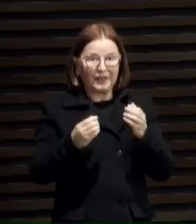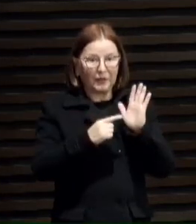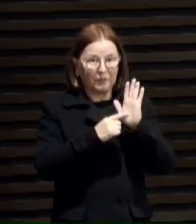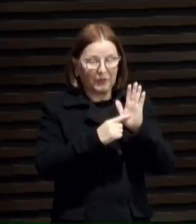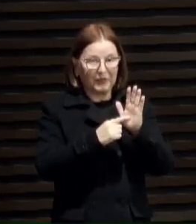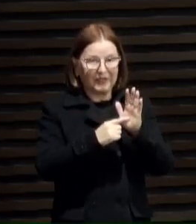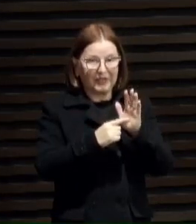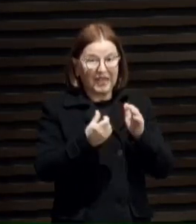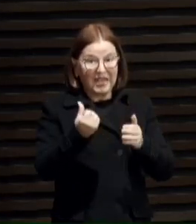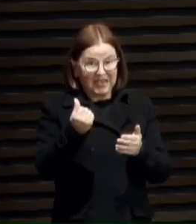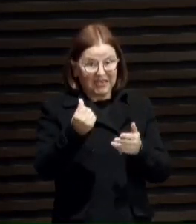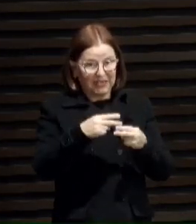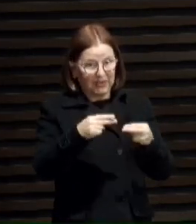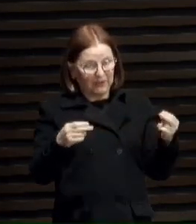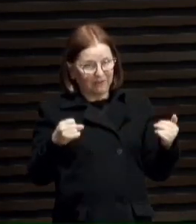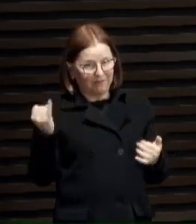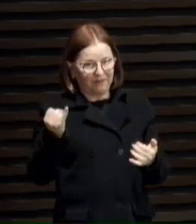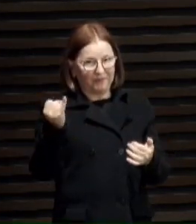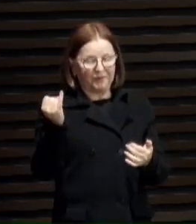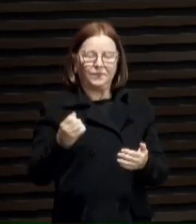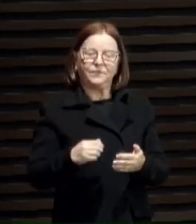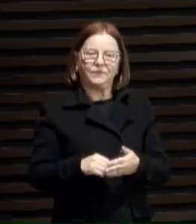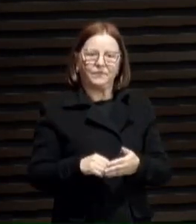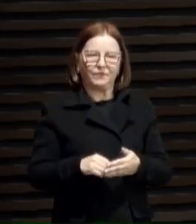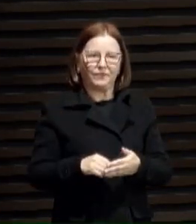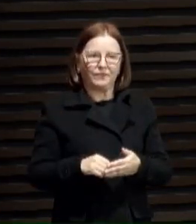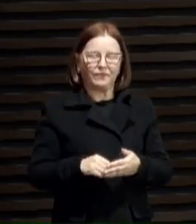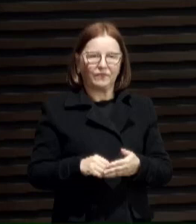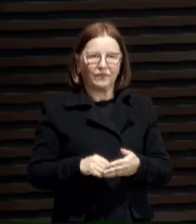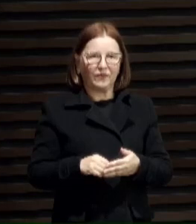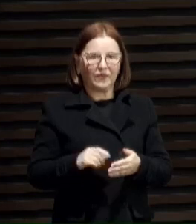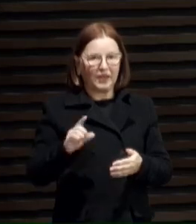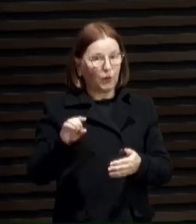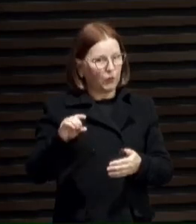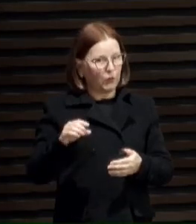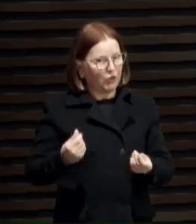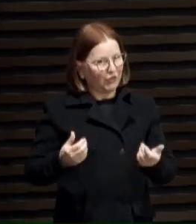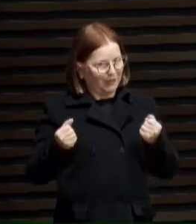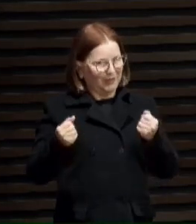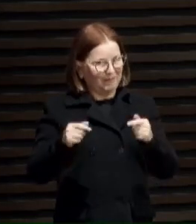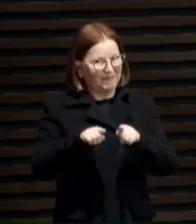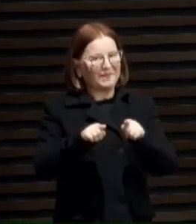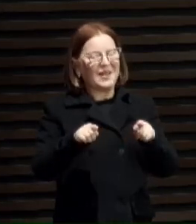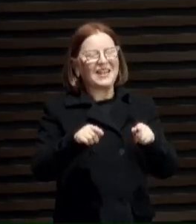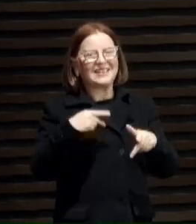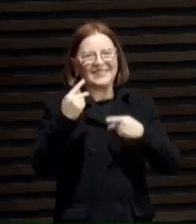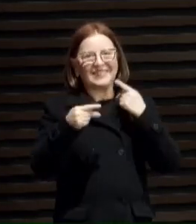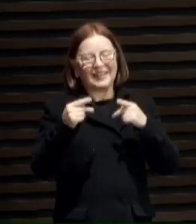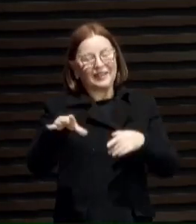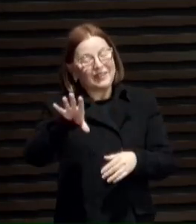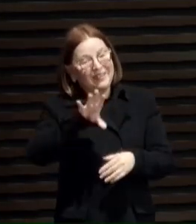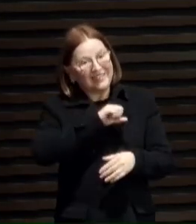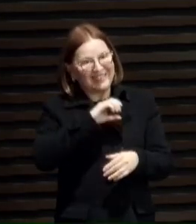4 capítulos, Malaquias, ele fala sobre 6 assuntos, não só dinheiro, mas ele também fala do amor